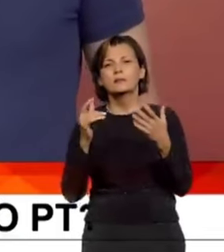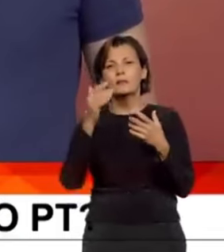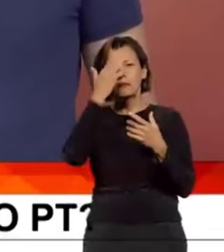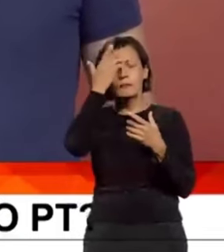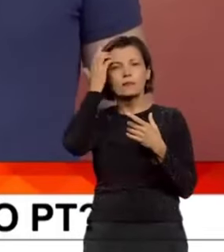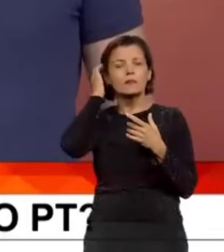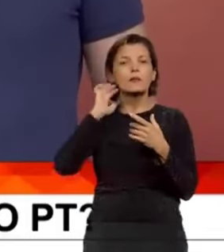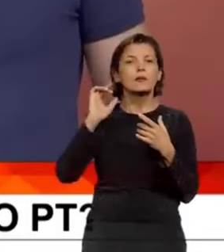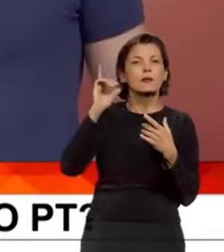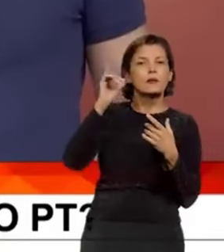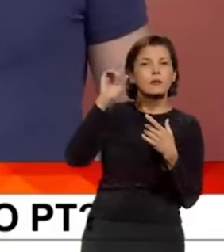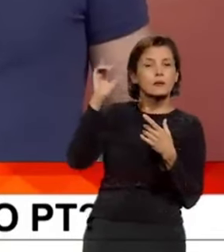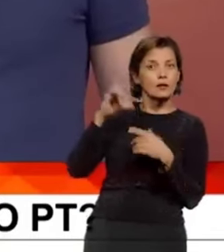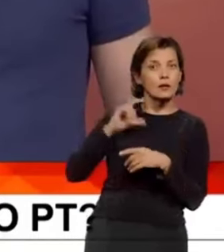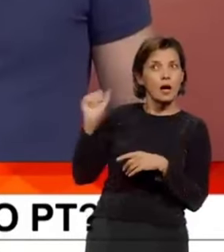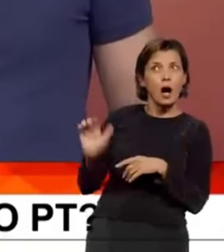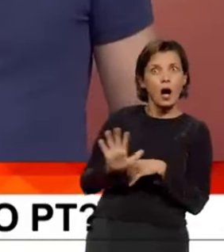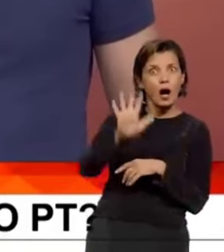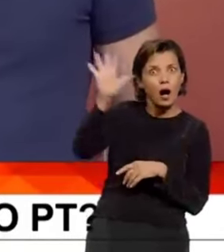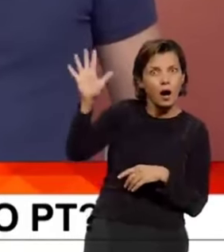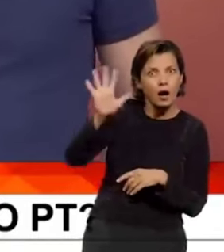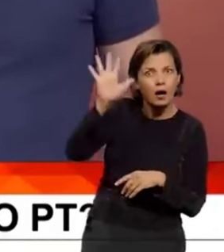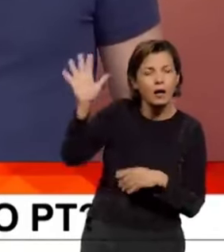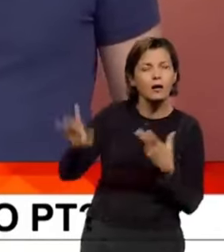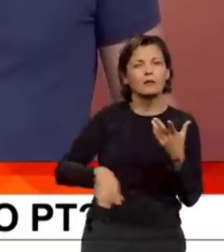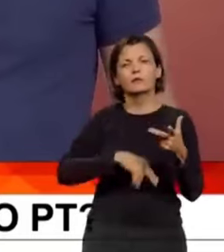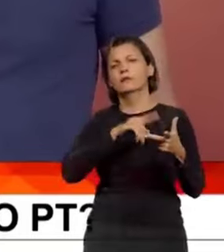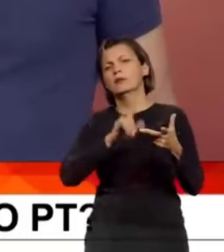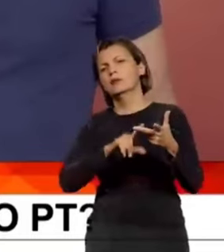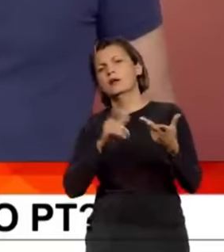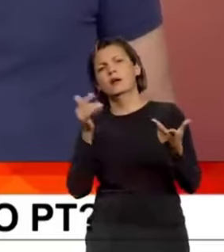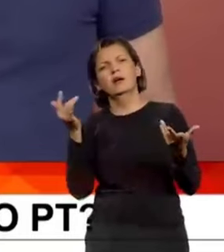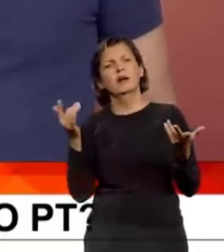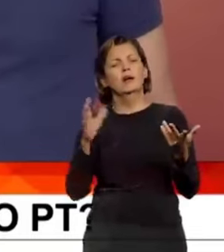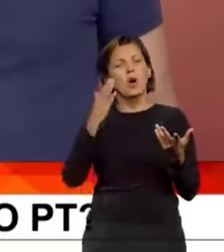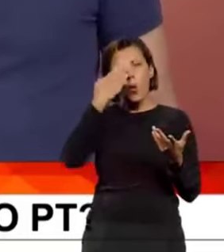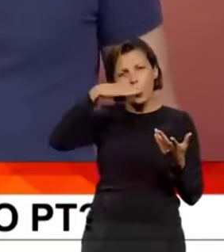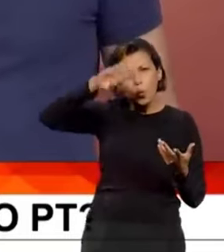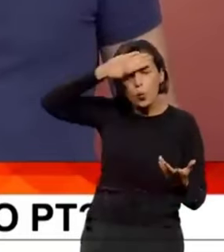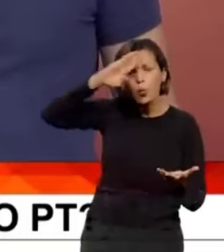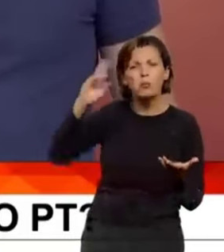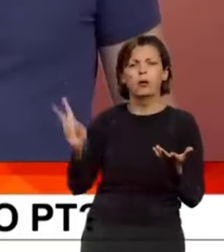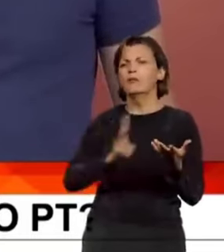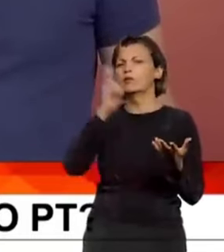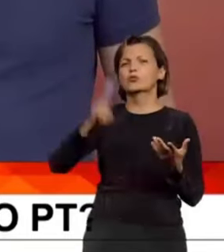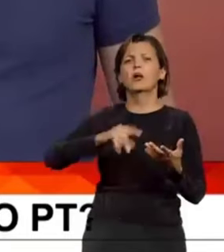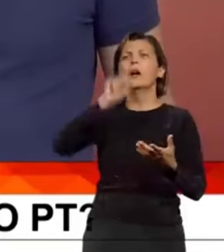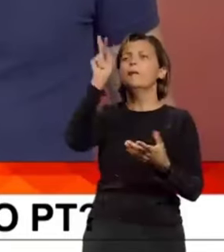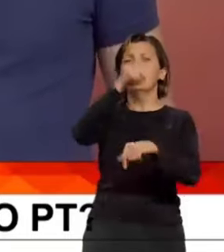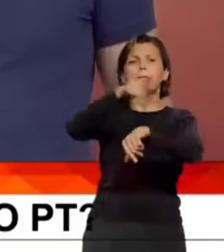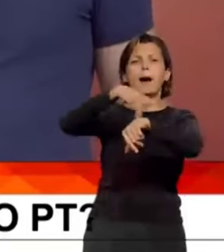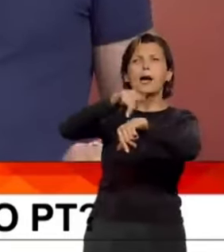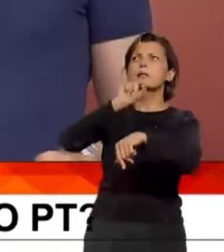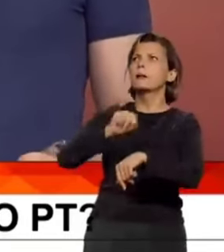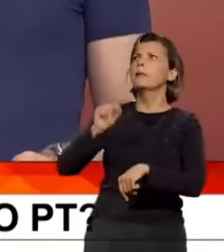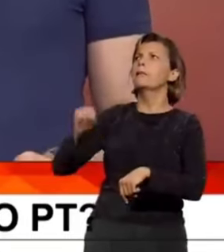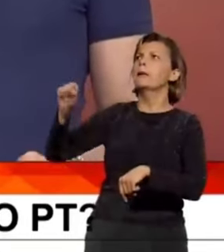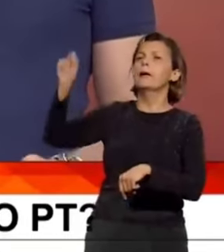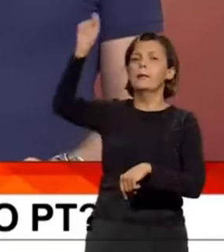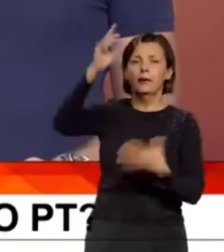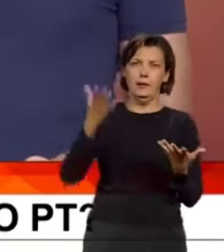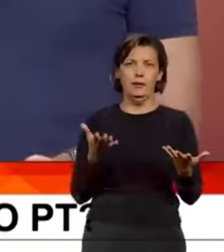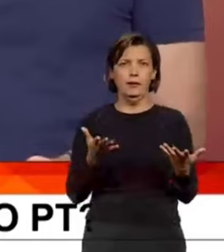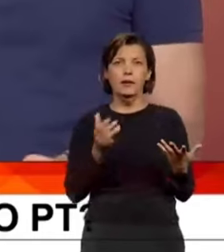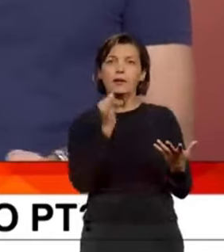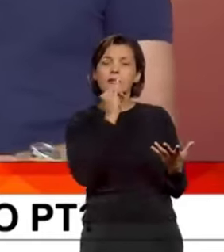também os três maiores é essa e ele tem essa finalidade é um banco foi feito para isso o Banco do Brasil é de incentivo O Homem do